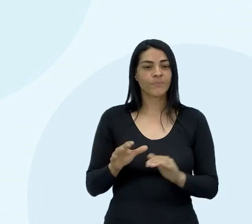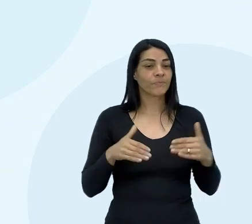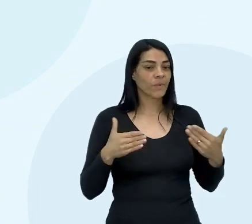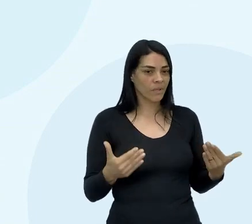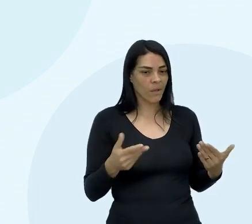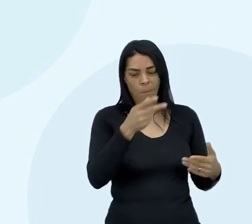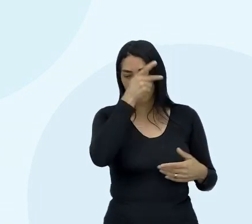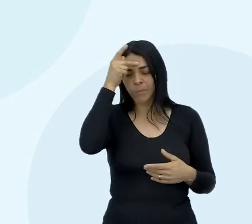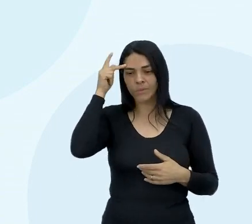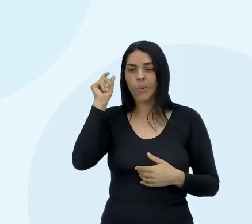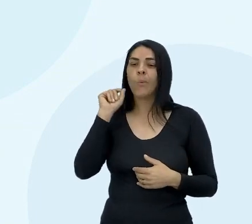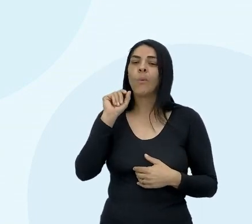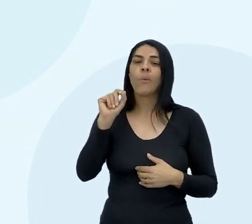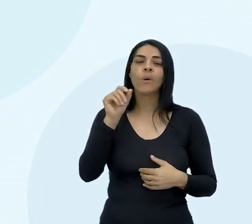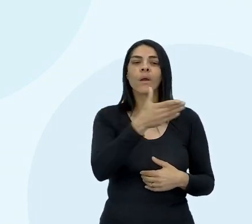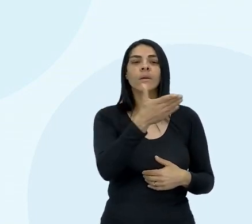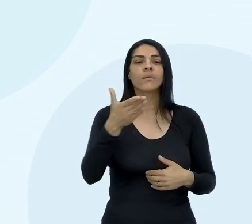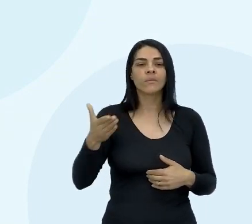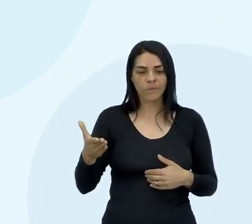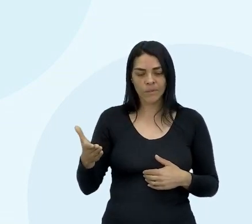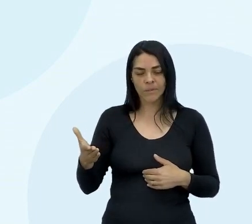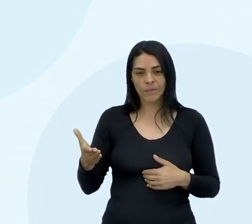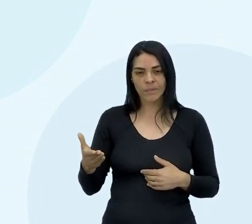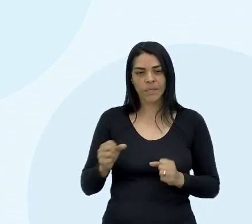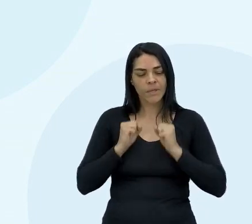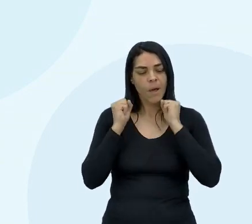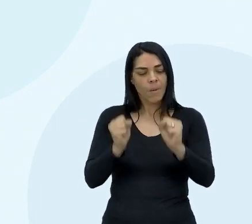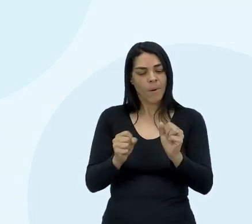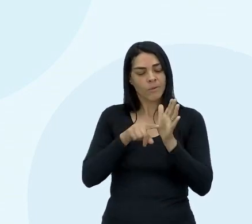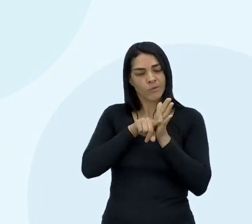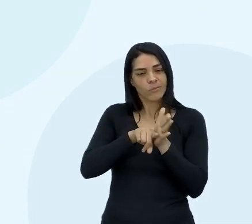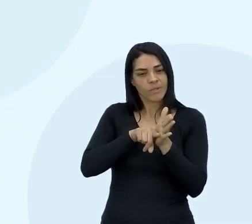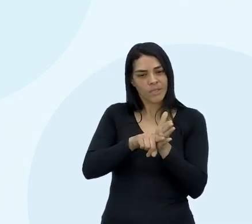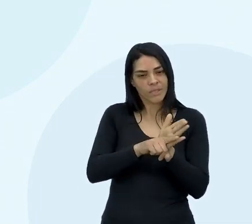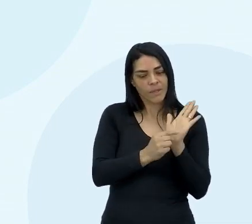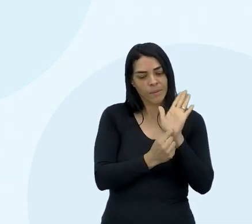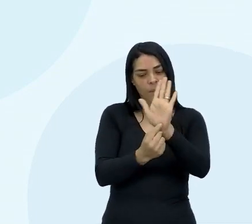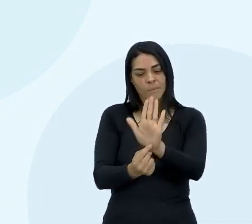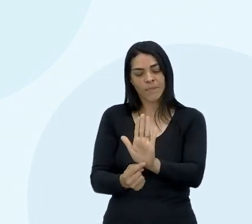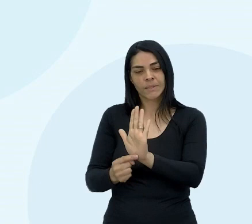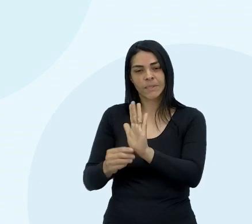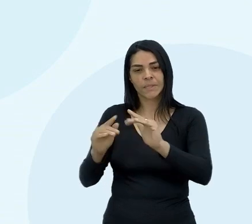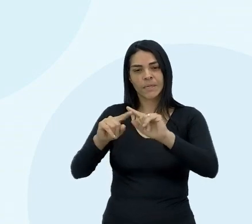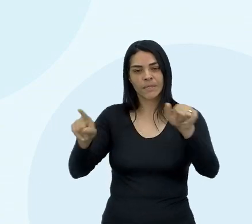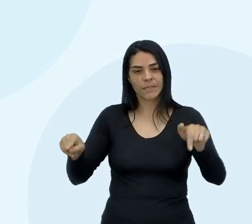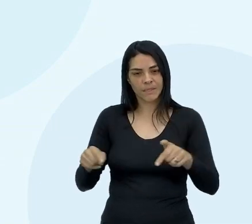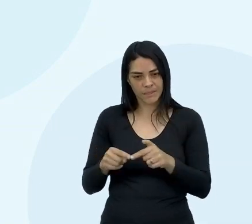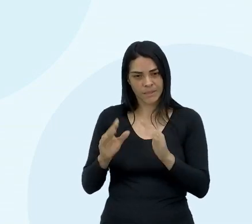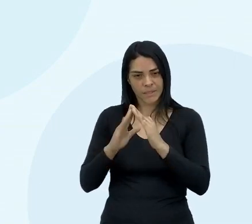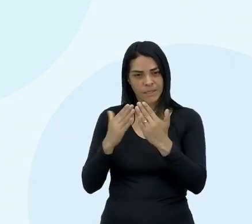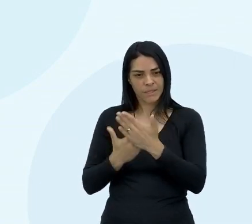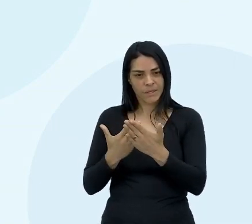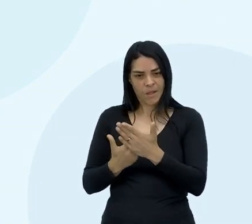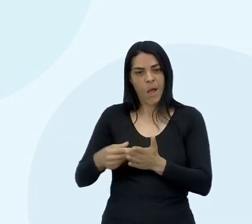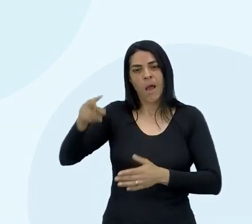que vocês podem pesquisar para apresentar na sala de aula? A história da programação.